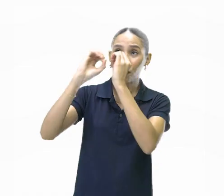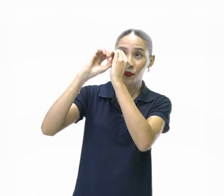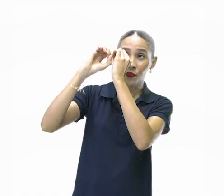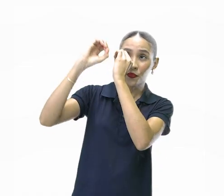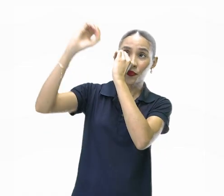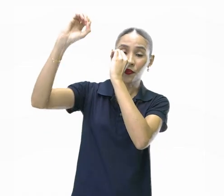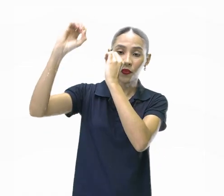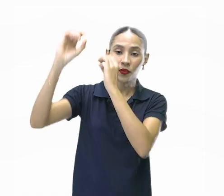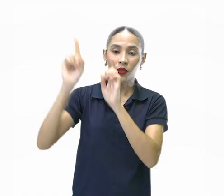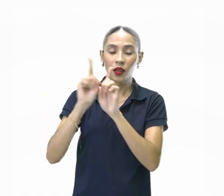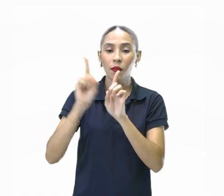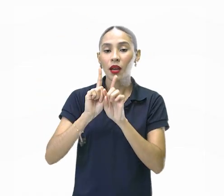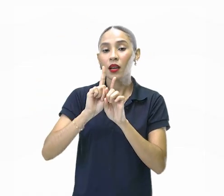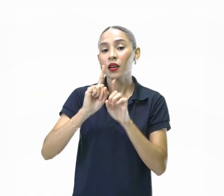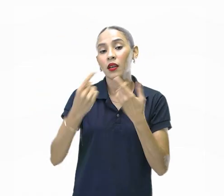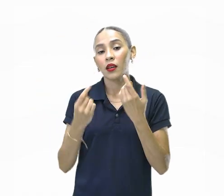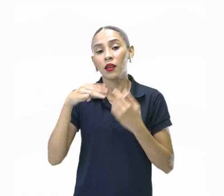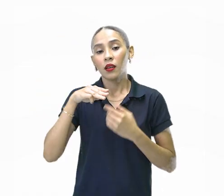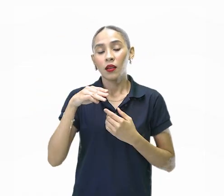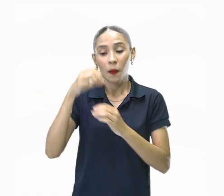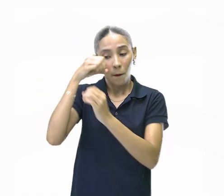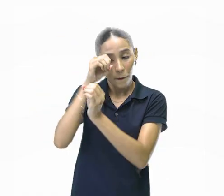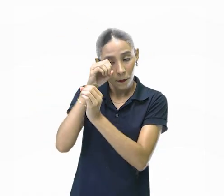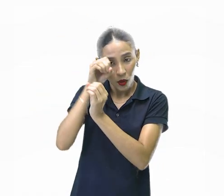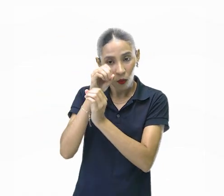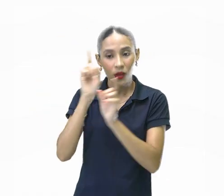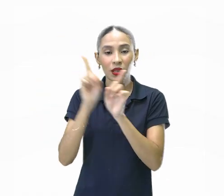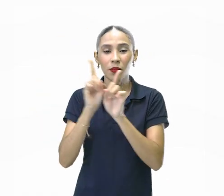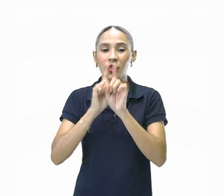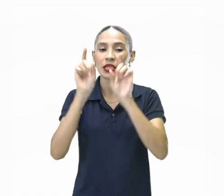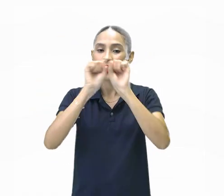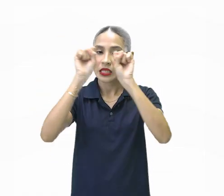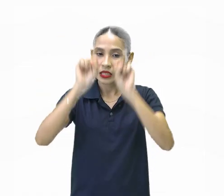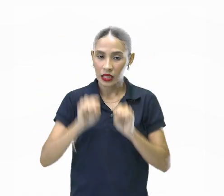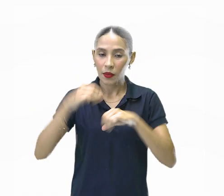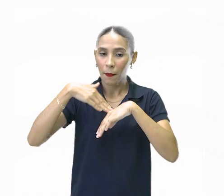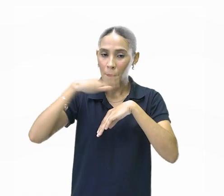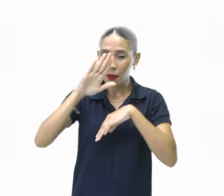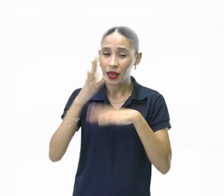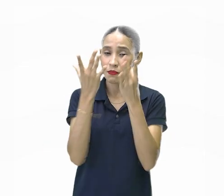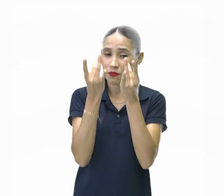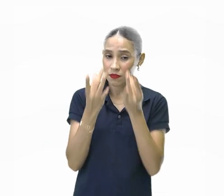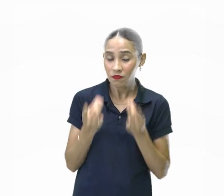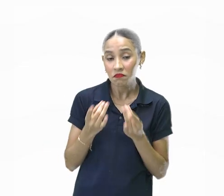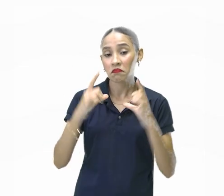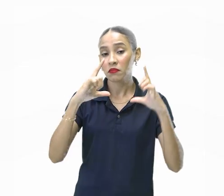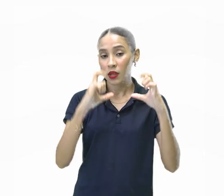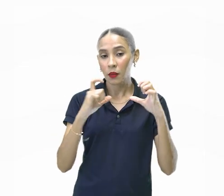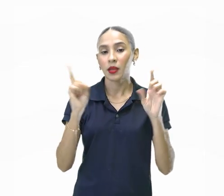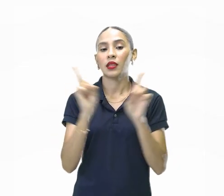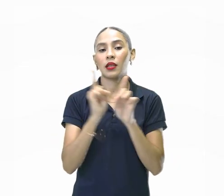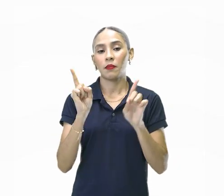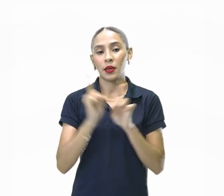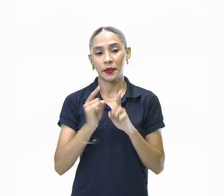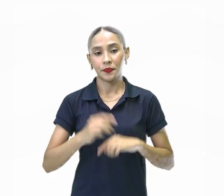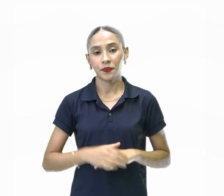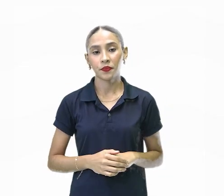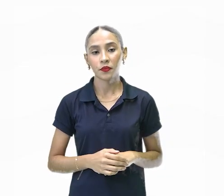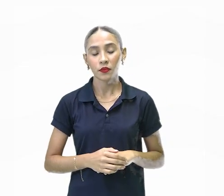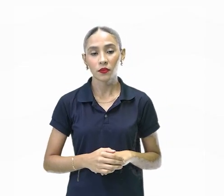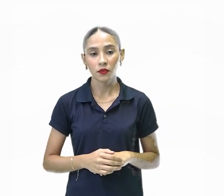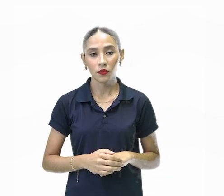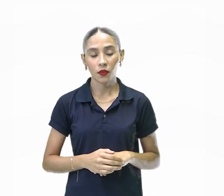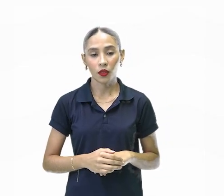telescópios refratários. Os microscópios são sistemas mais complexos, né? Até mesmo uma câmera fotográfica,